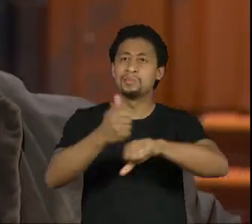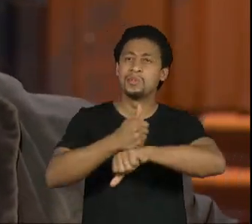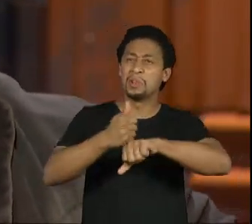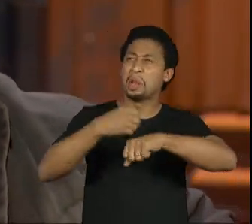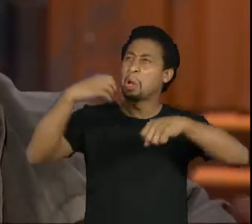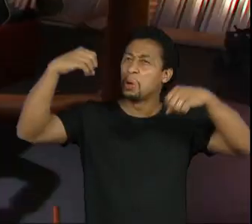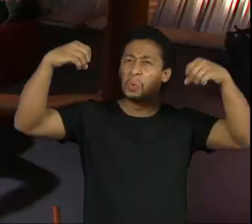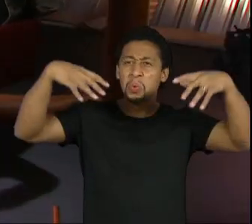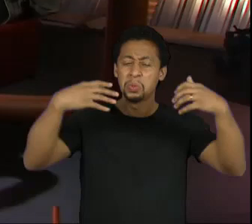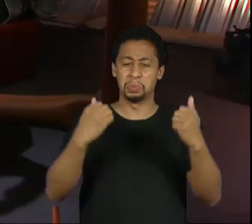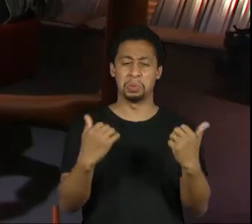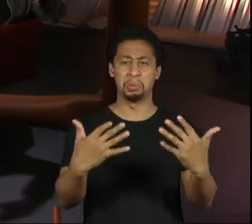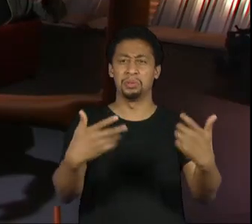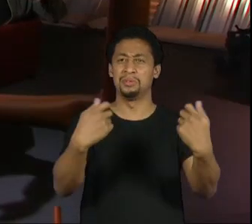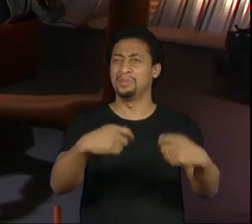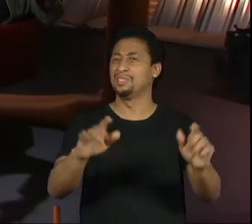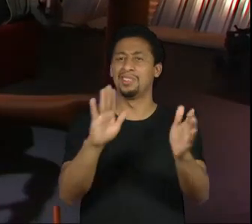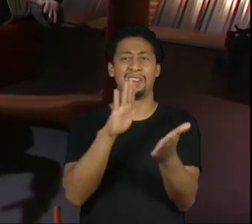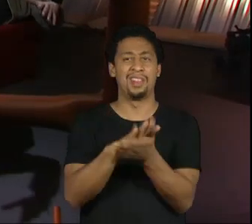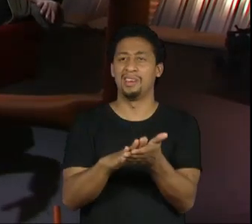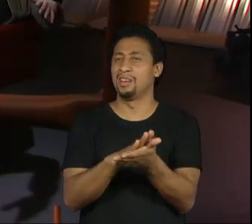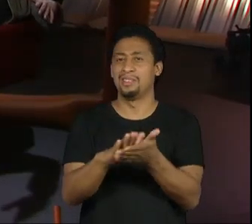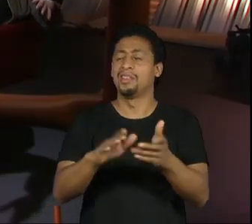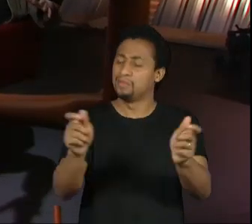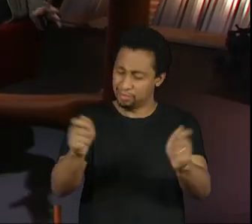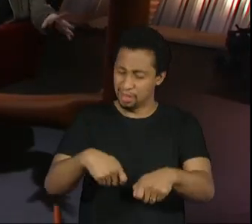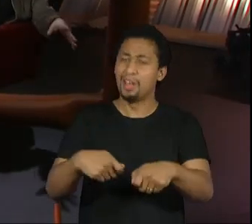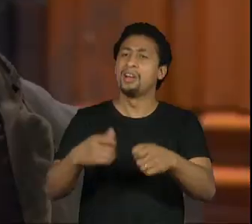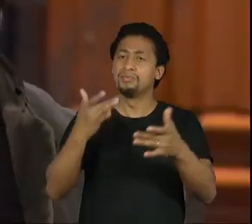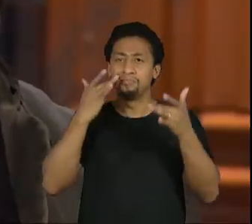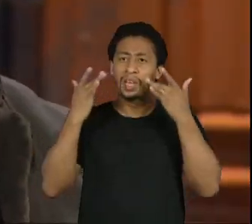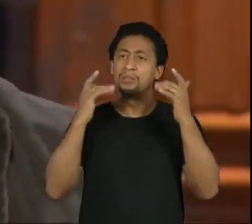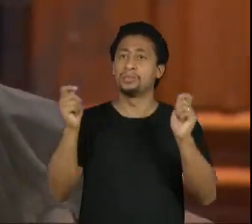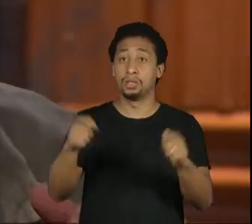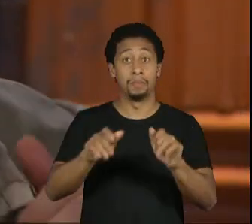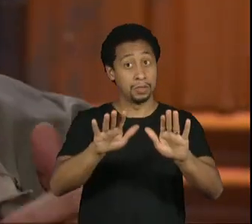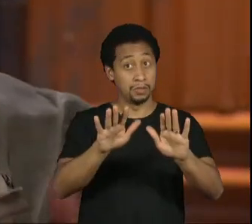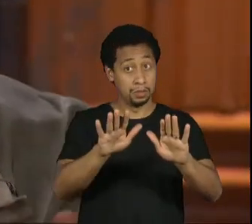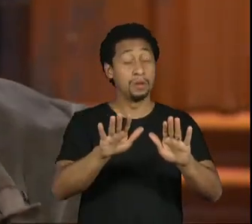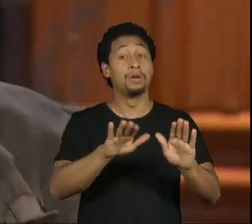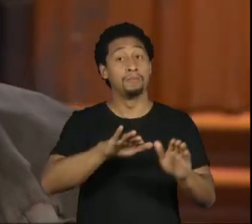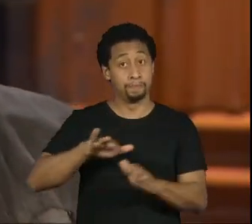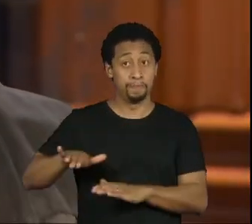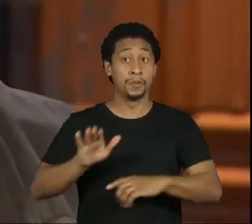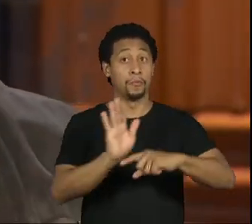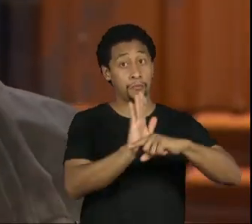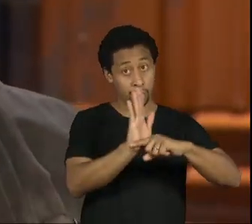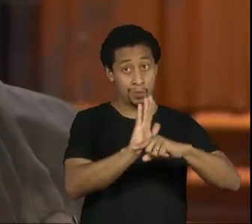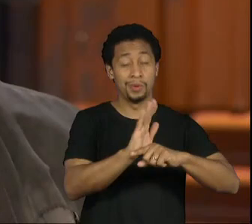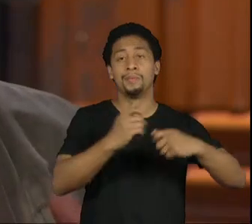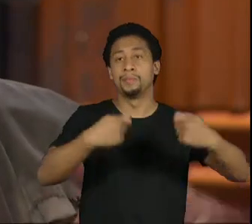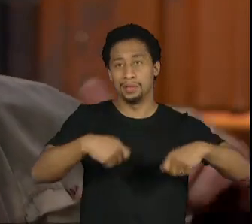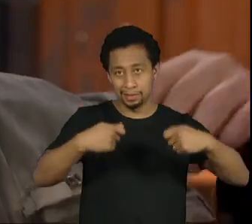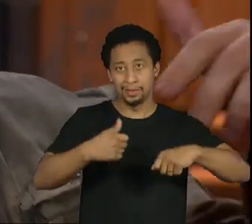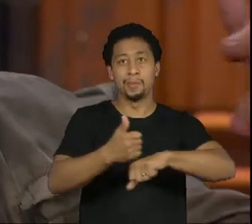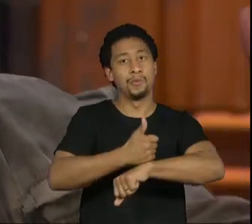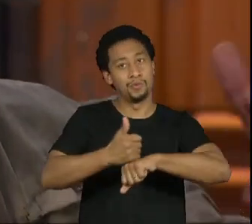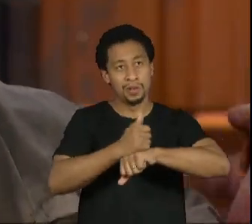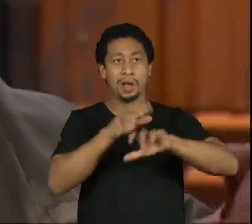grande não preciso de um grande cenário nada eu consigo fazer se eu fui fazer um filme já preciso de equipamento